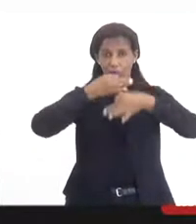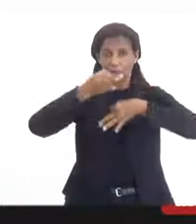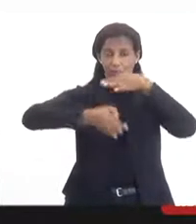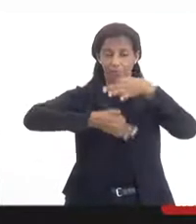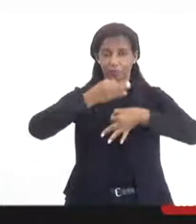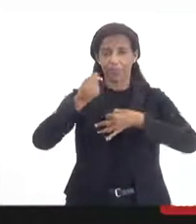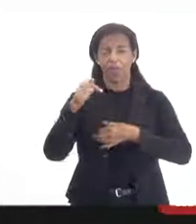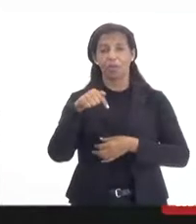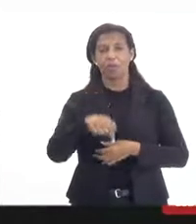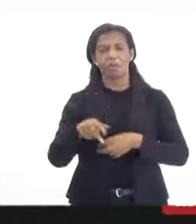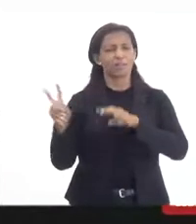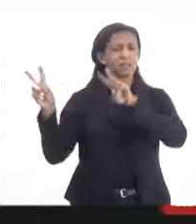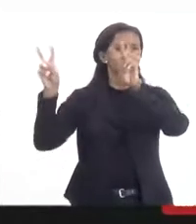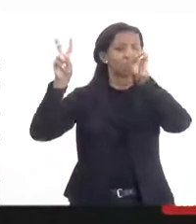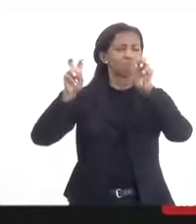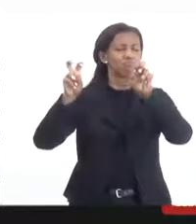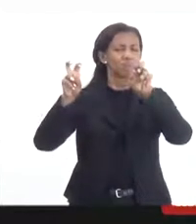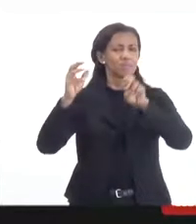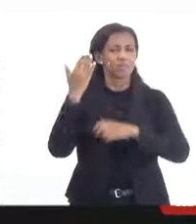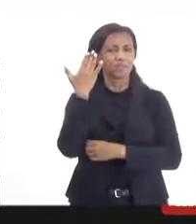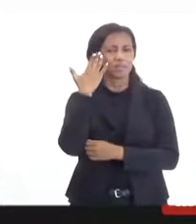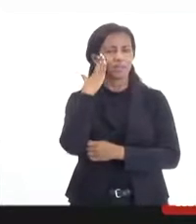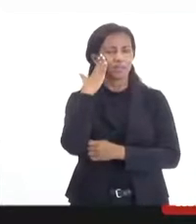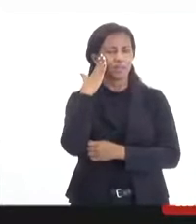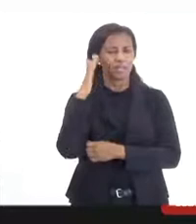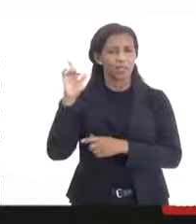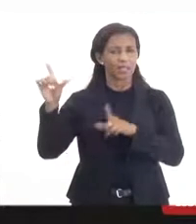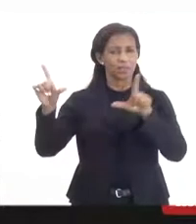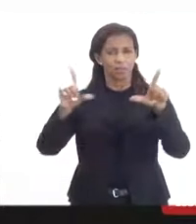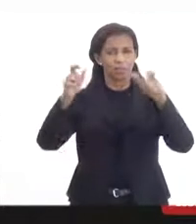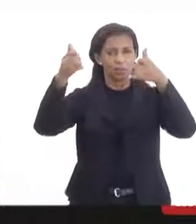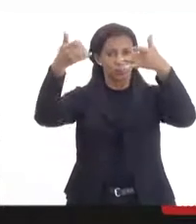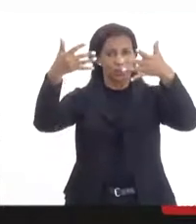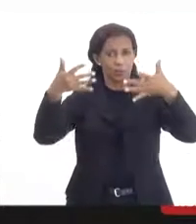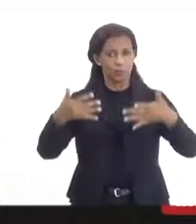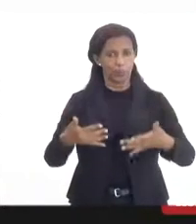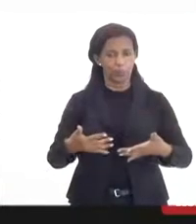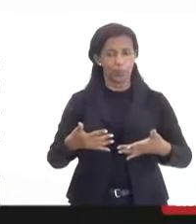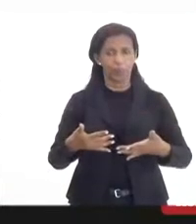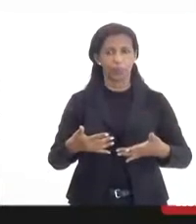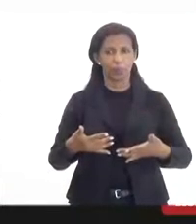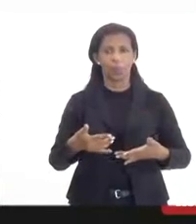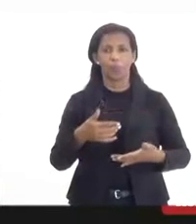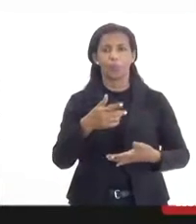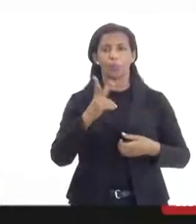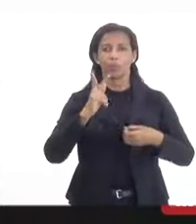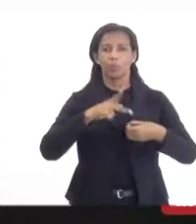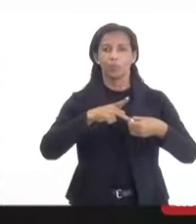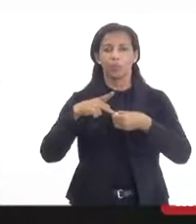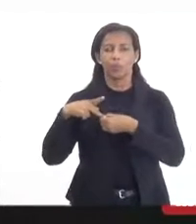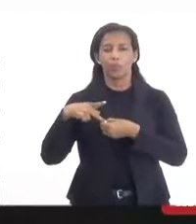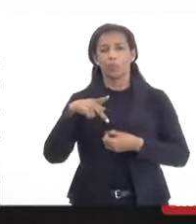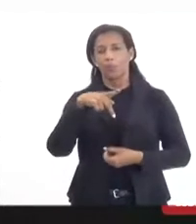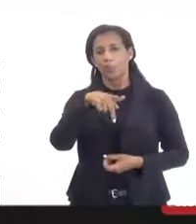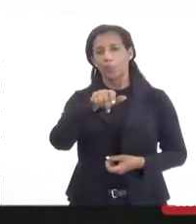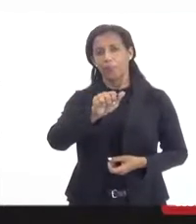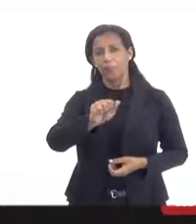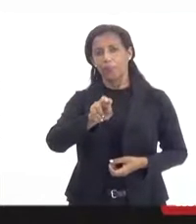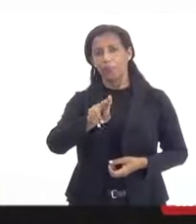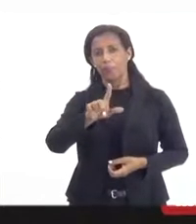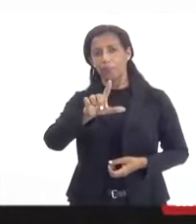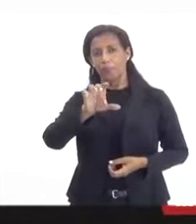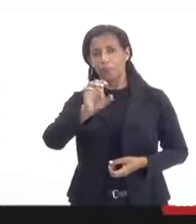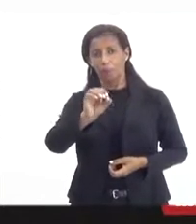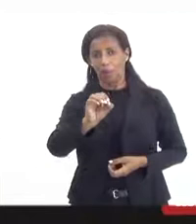ele conversa com o que, na apresentação do ilustre procurador Paulo Henrique, a